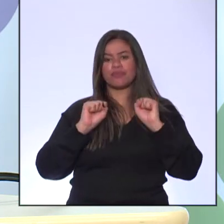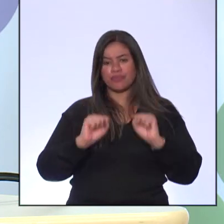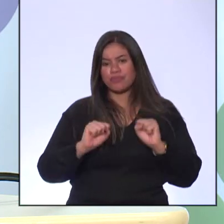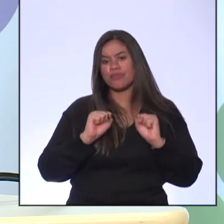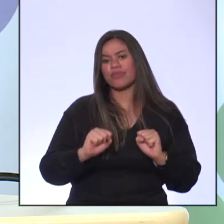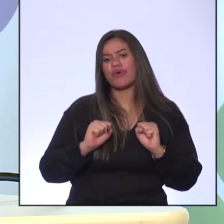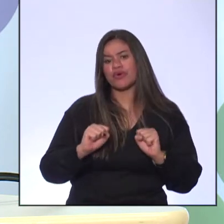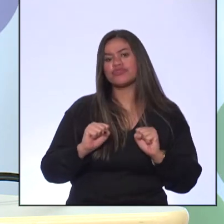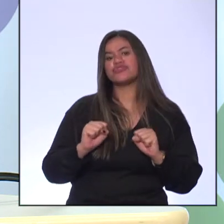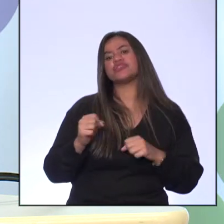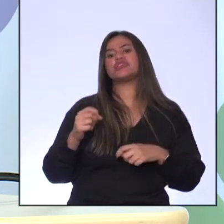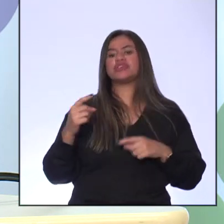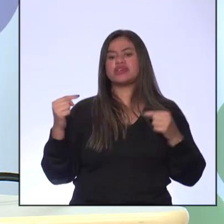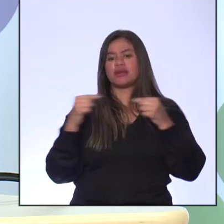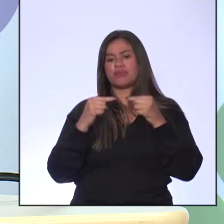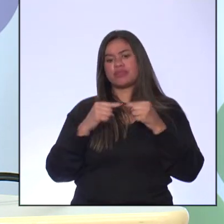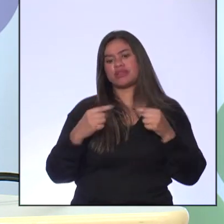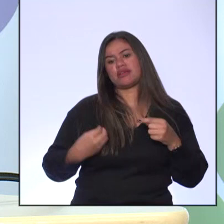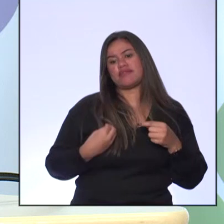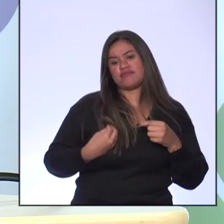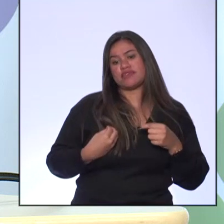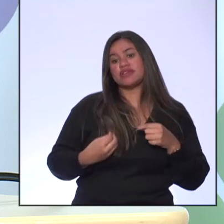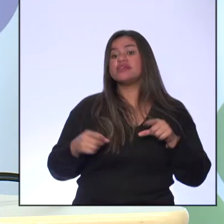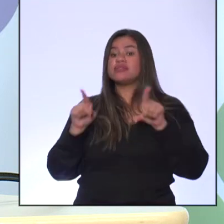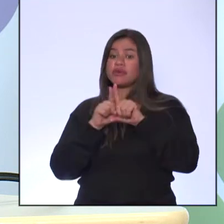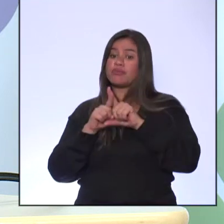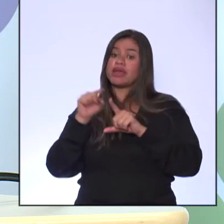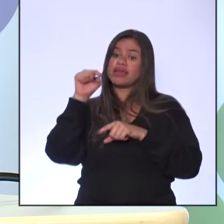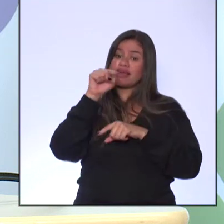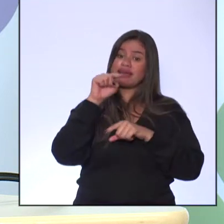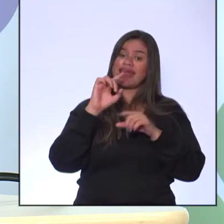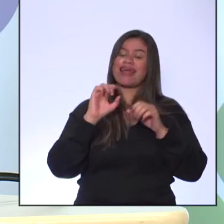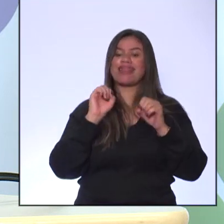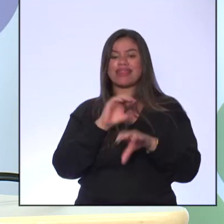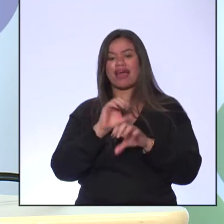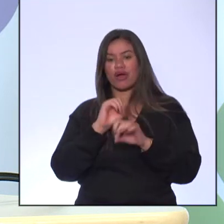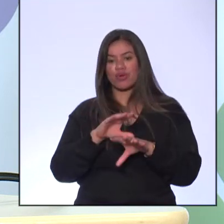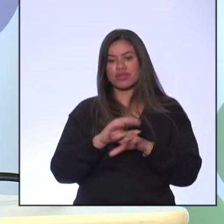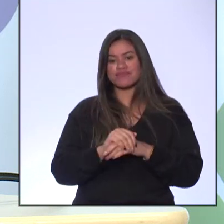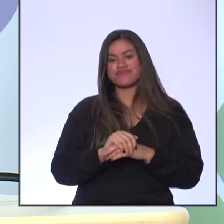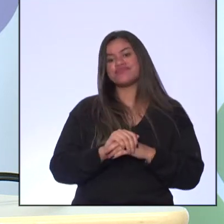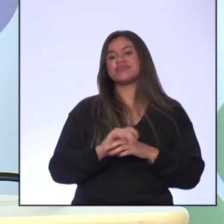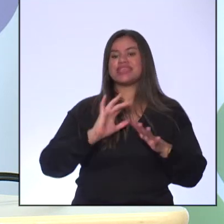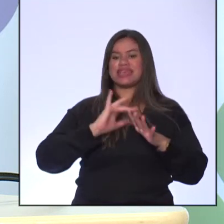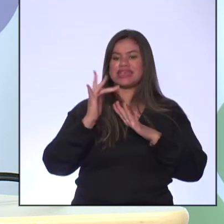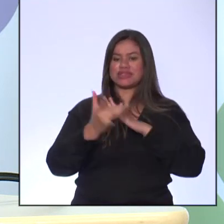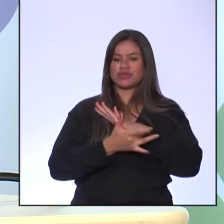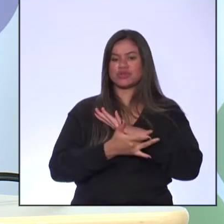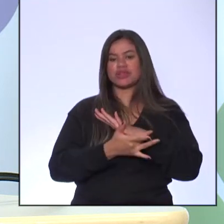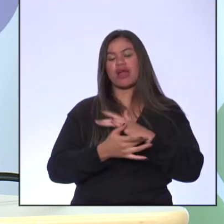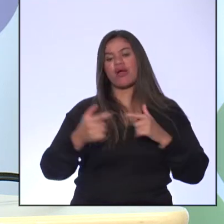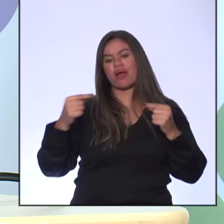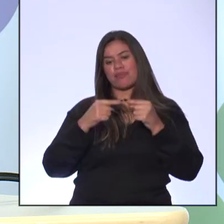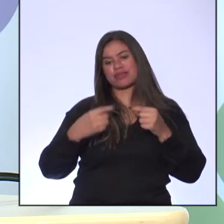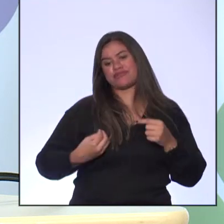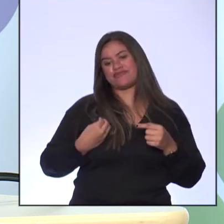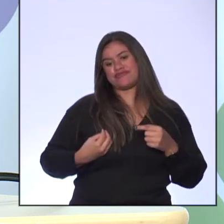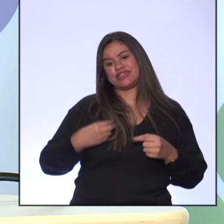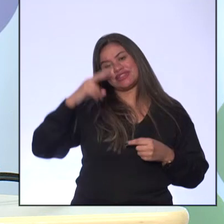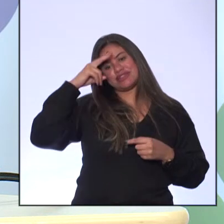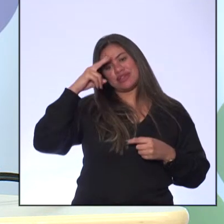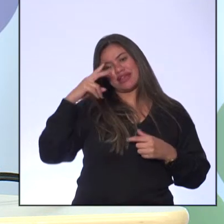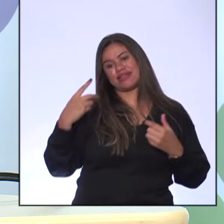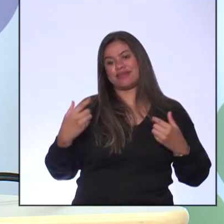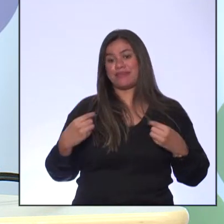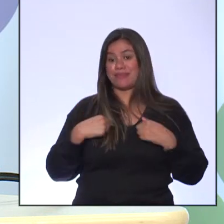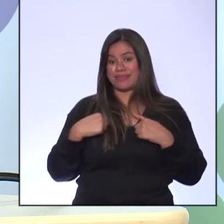para vocês utilizarem como apoio nessa aula. E, enfim, a rede social é a história que a gente quer contar sobre a gente, né? Que história você aí do